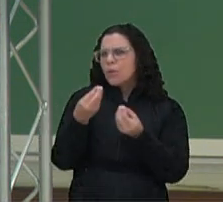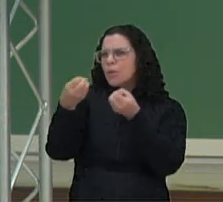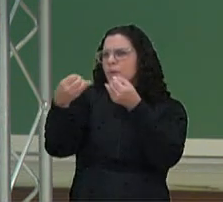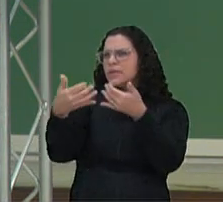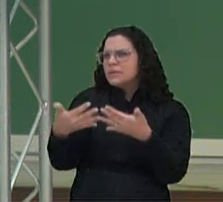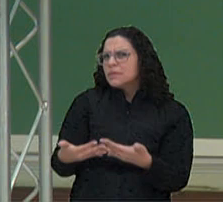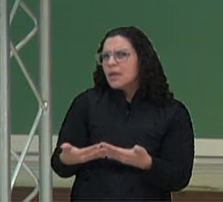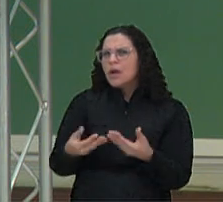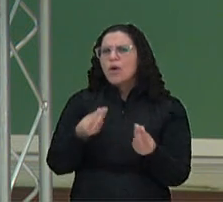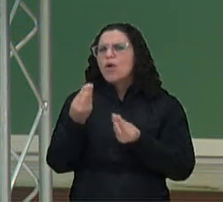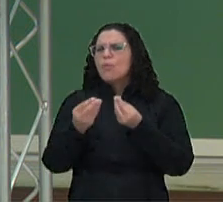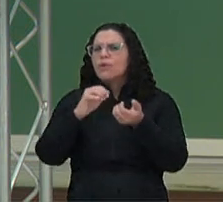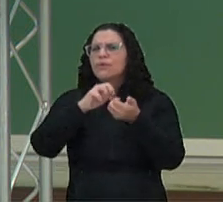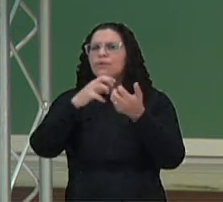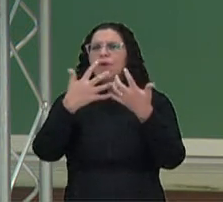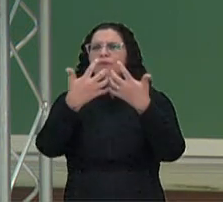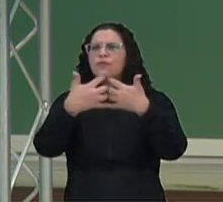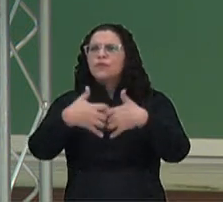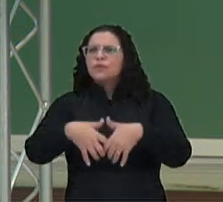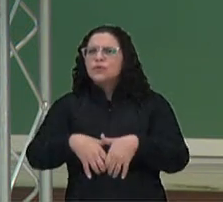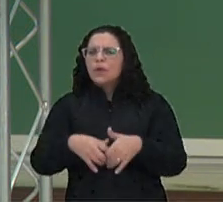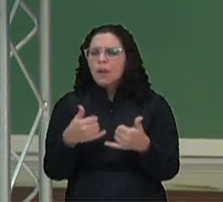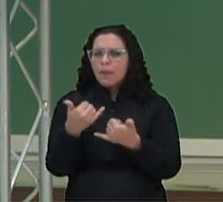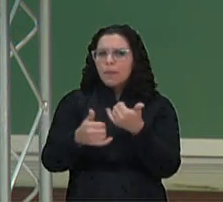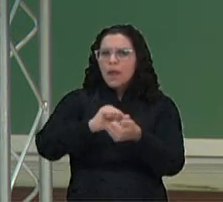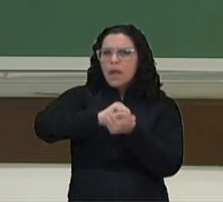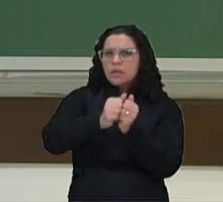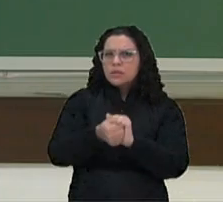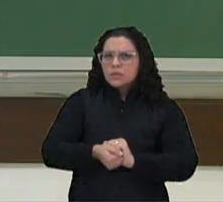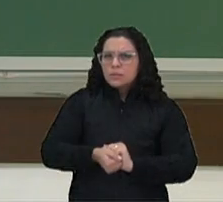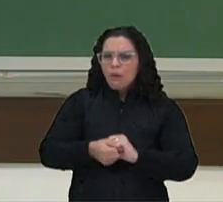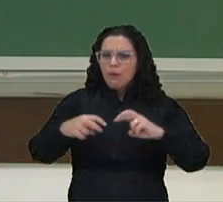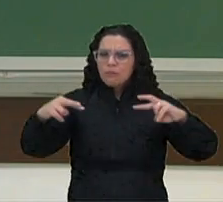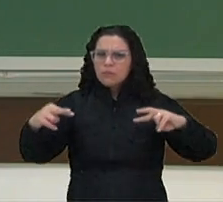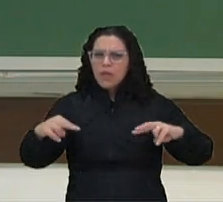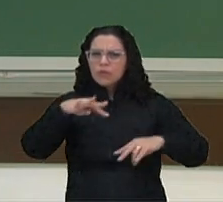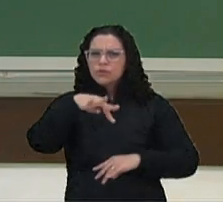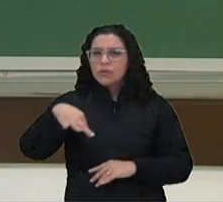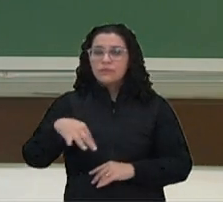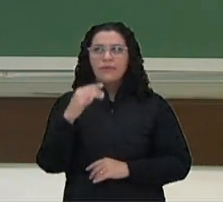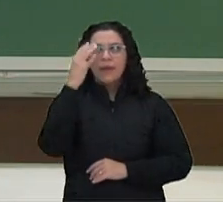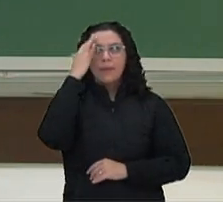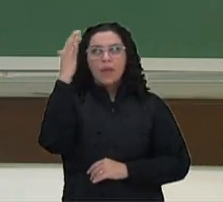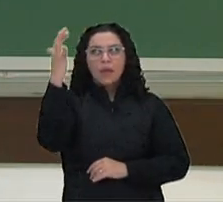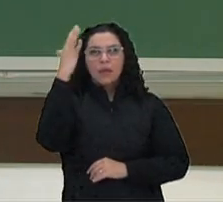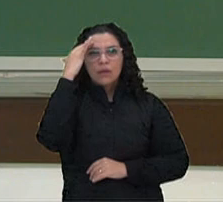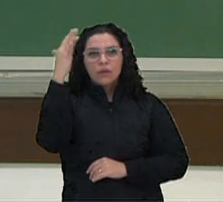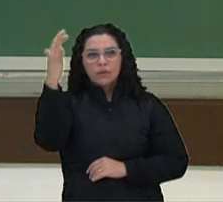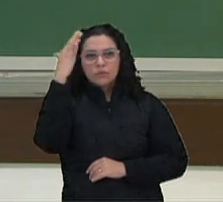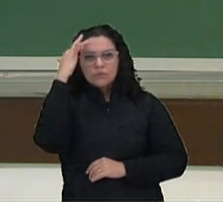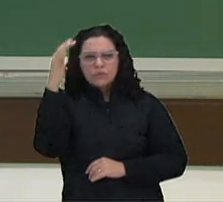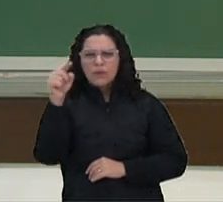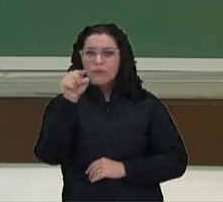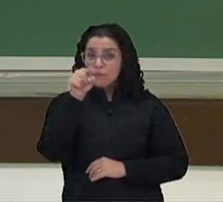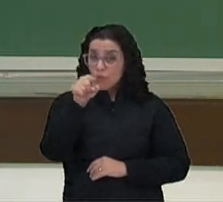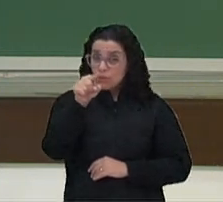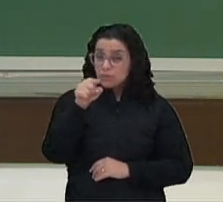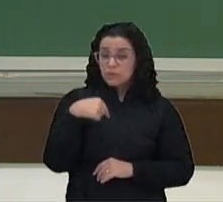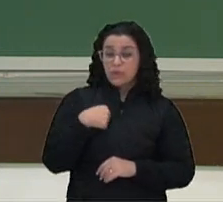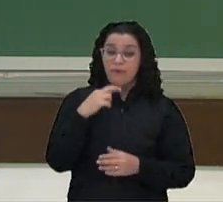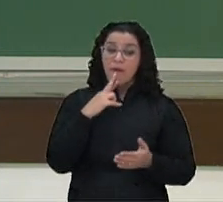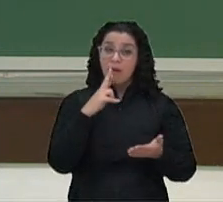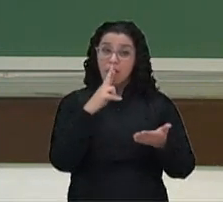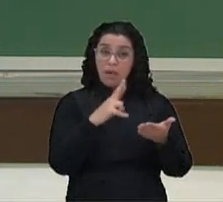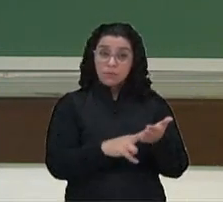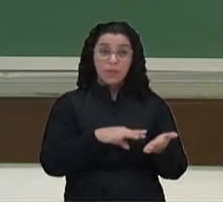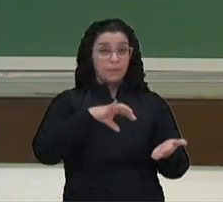explique como que esse esporte é jogado, como que ele é praticado. Use a sua imaginação, ok? Vou dar um tempinho para vocês poderem responder